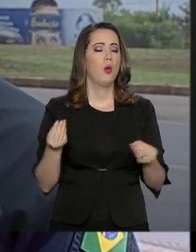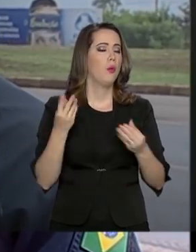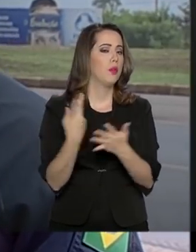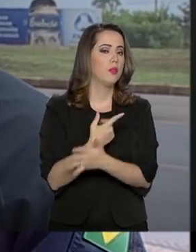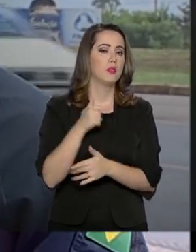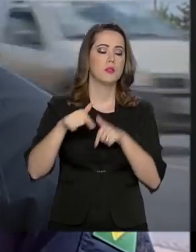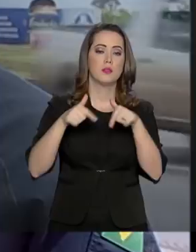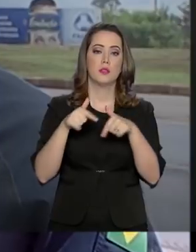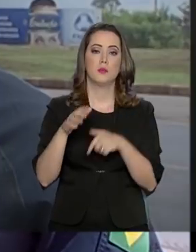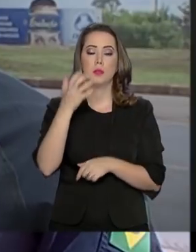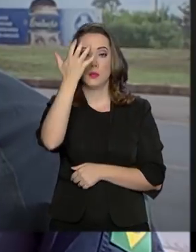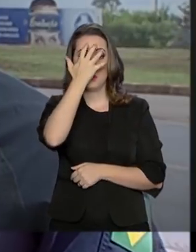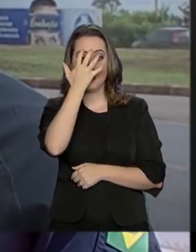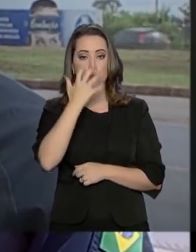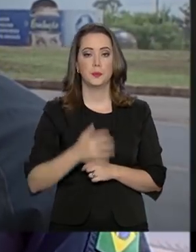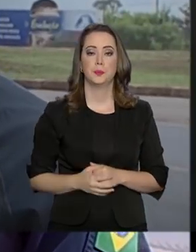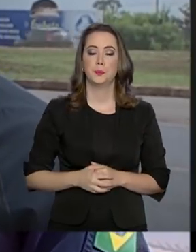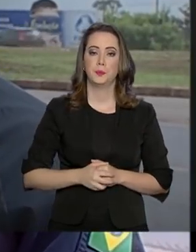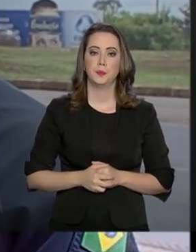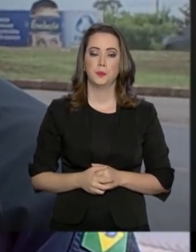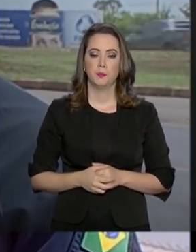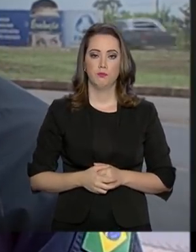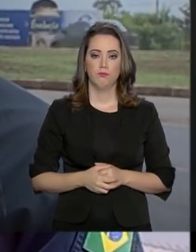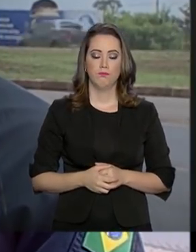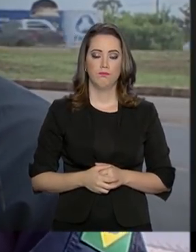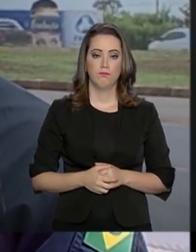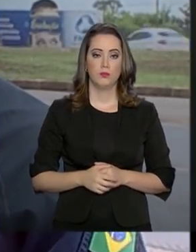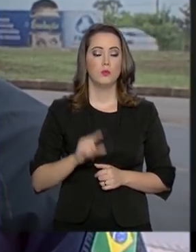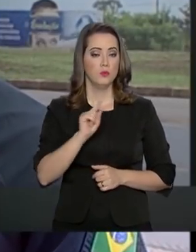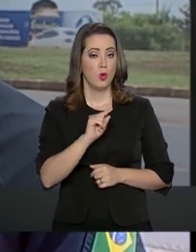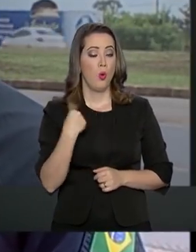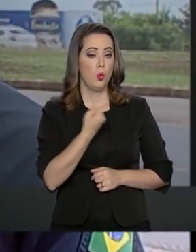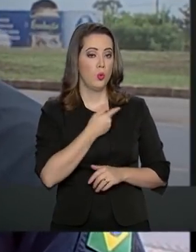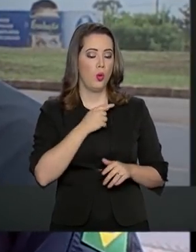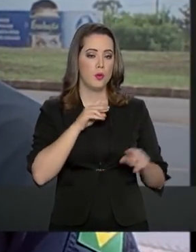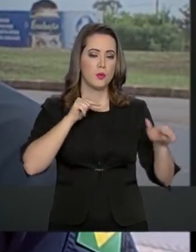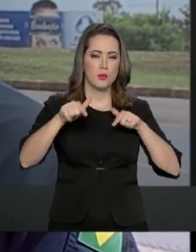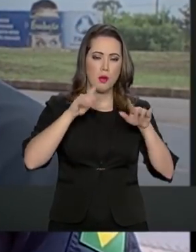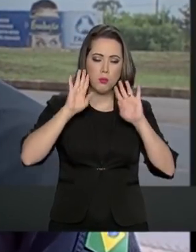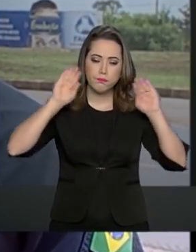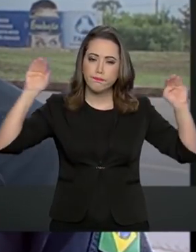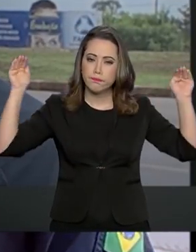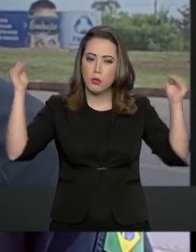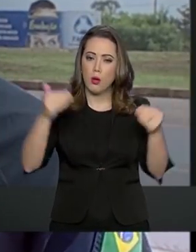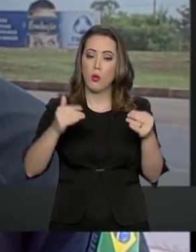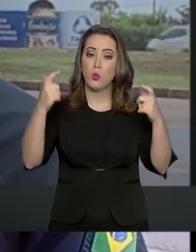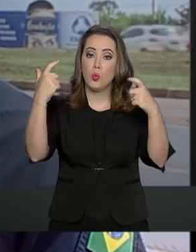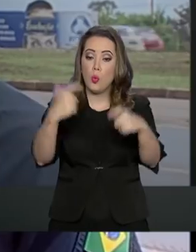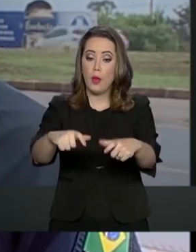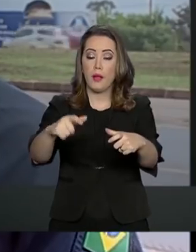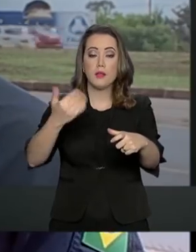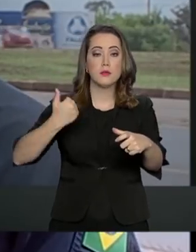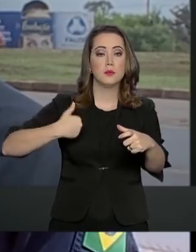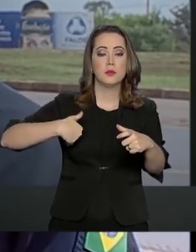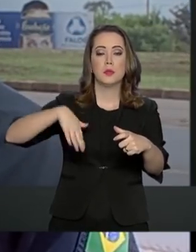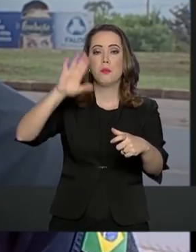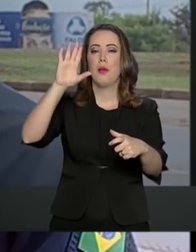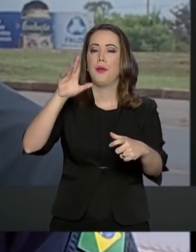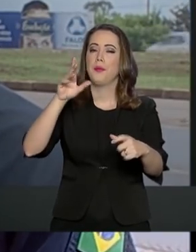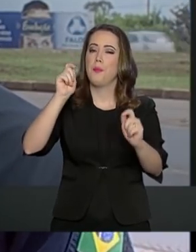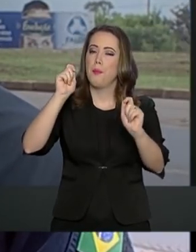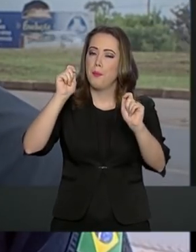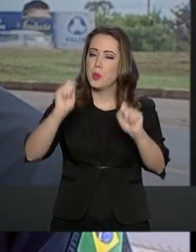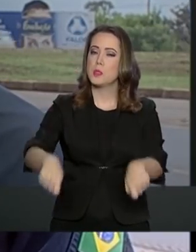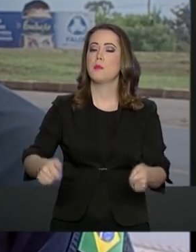Carnaval? A gente foca a nossa fiscalização nos pontos onde há uma maior